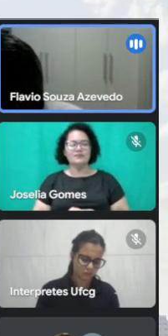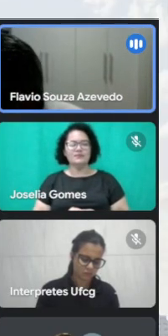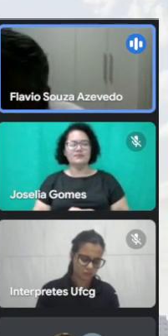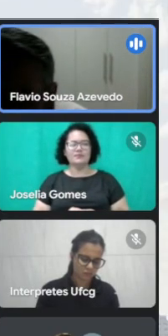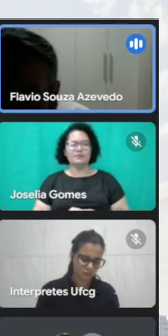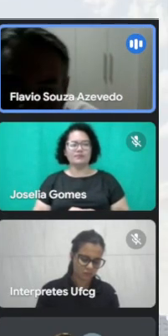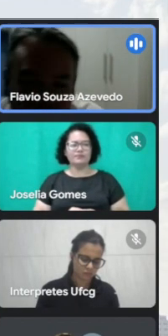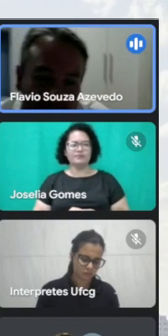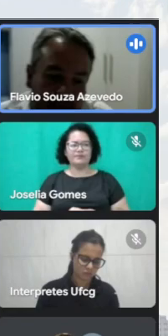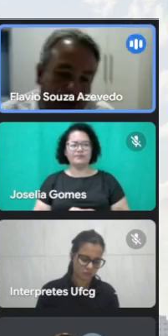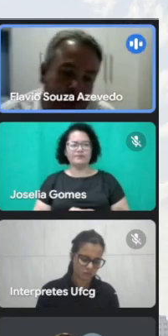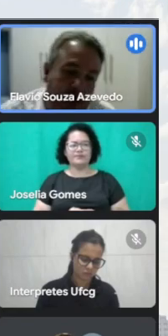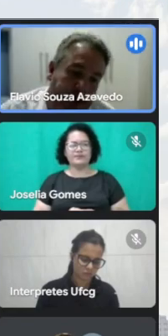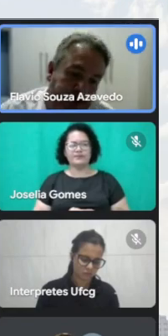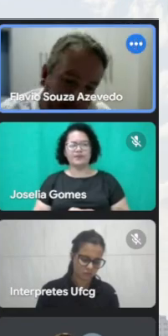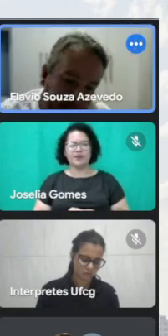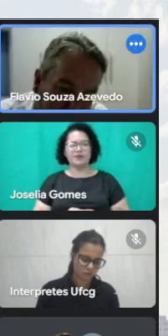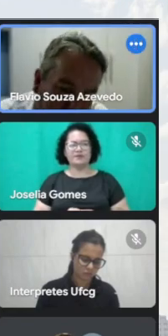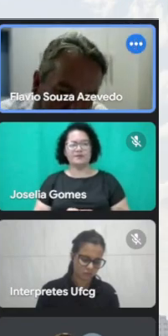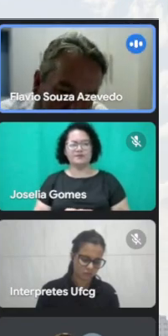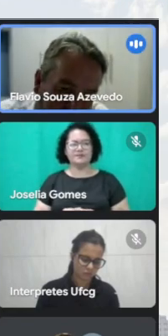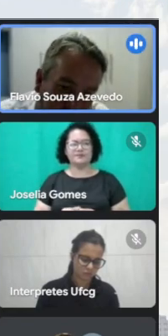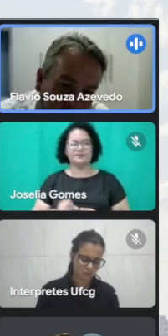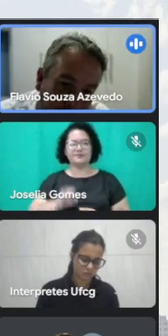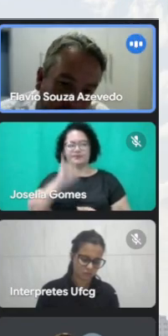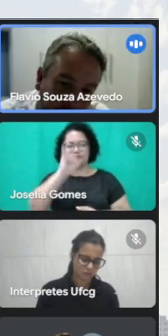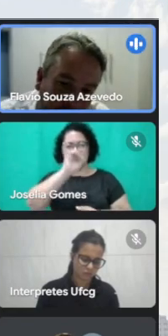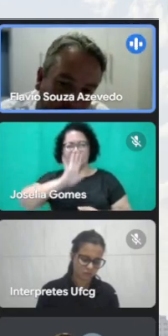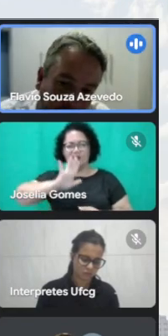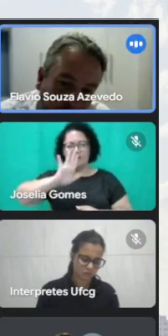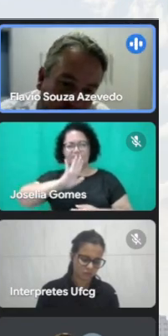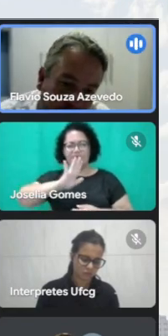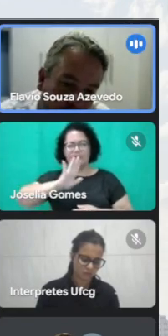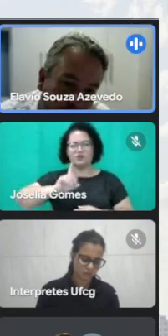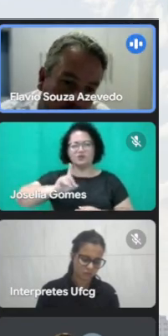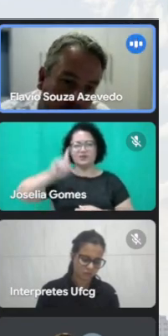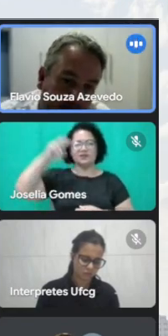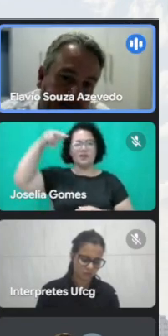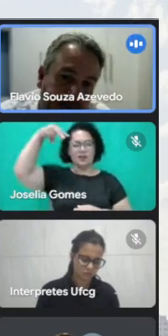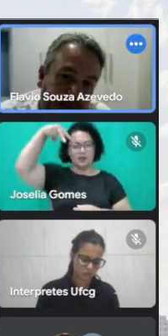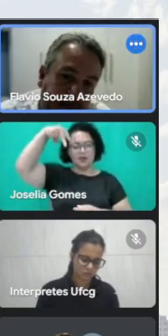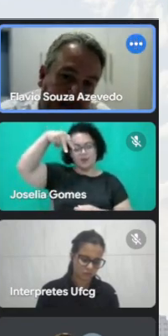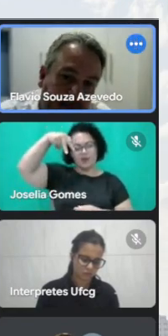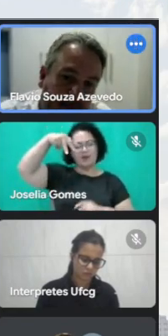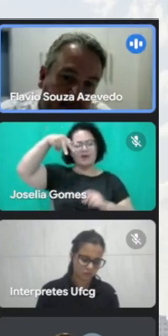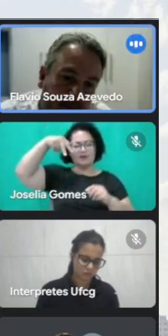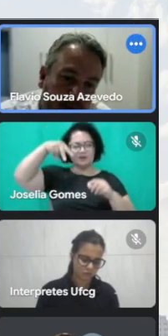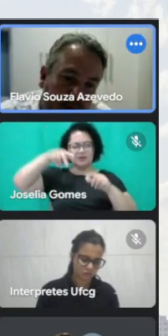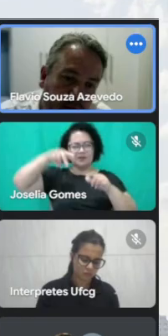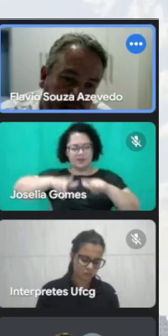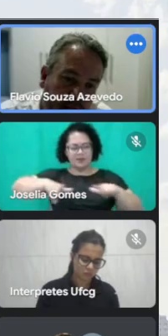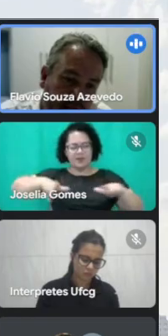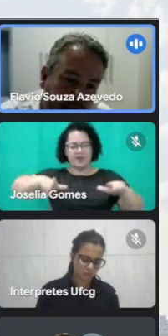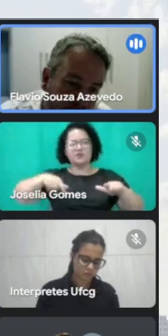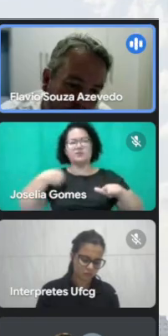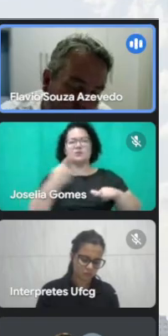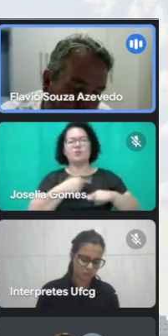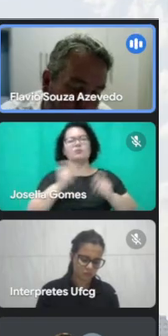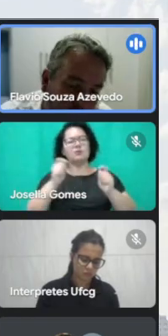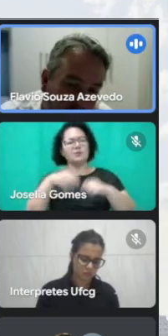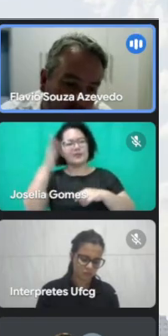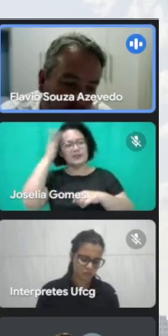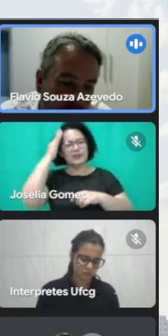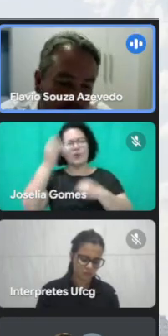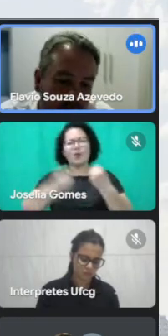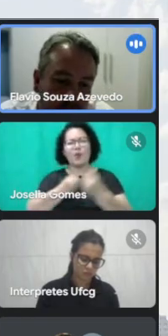Na vista aérea, né, a gente dá para entender aqui como é que funciona, né? Isso aqui foi no início